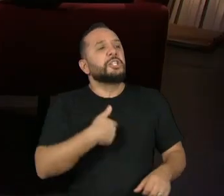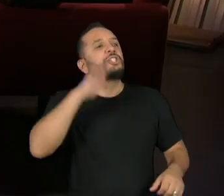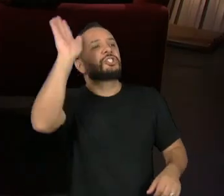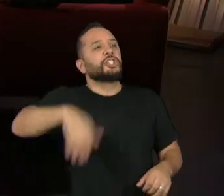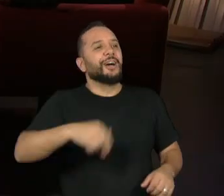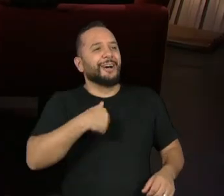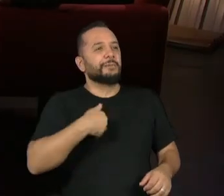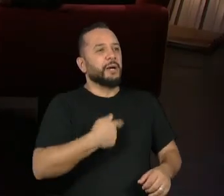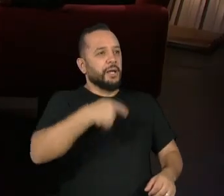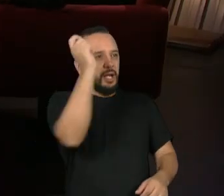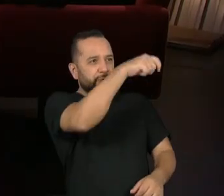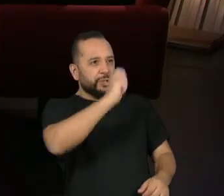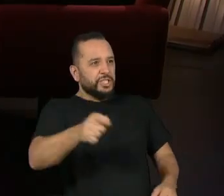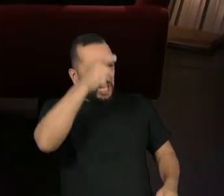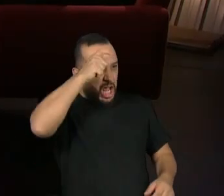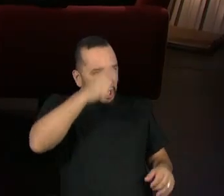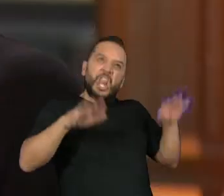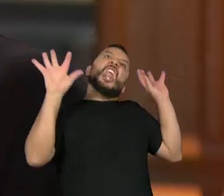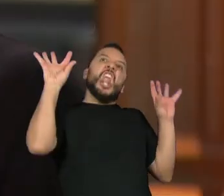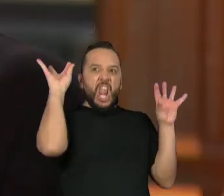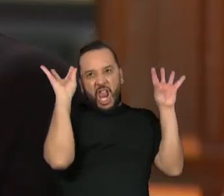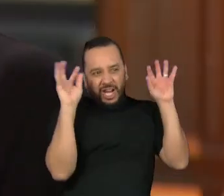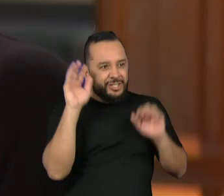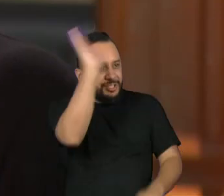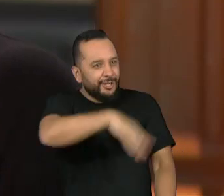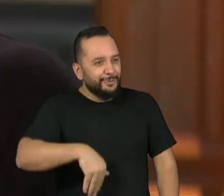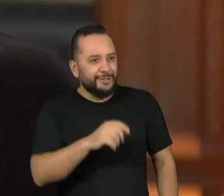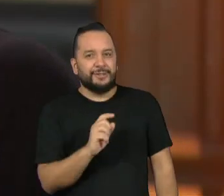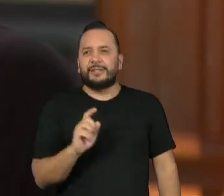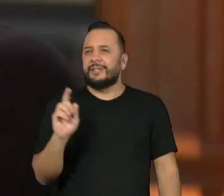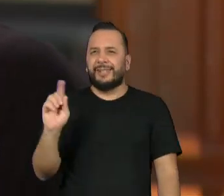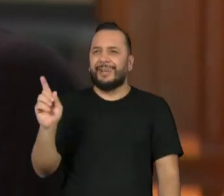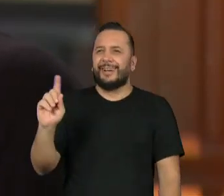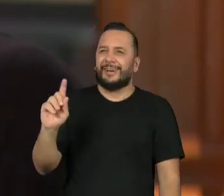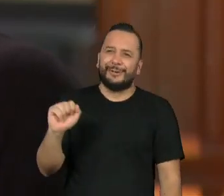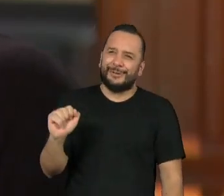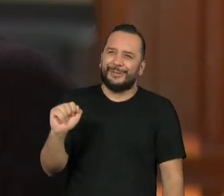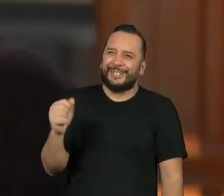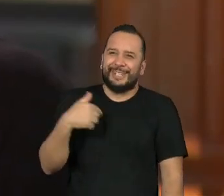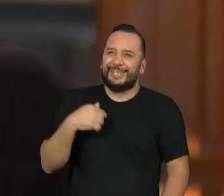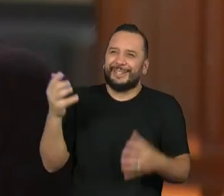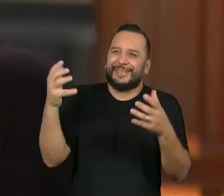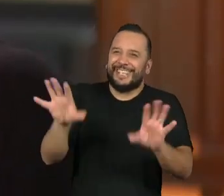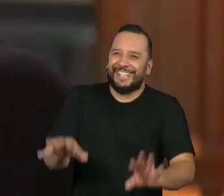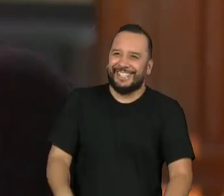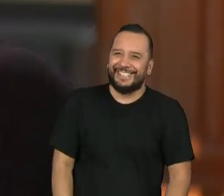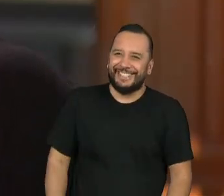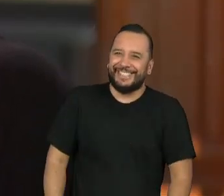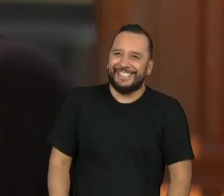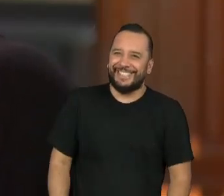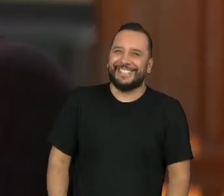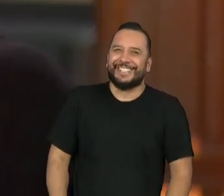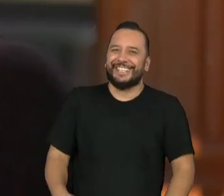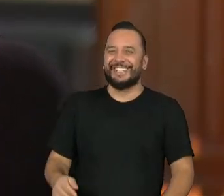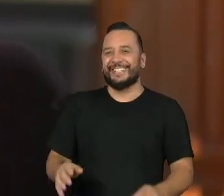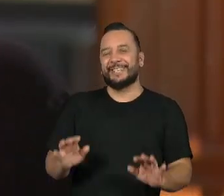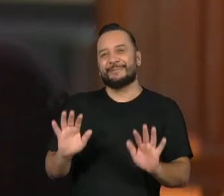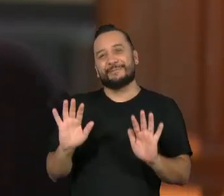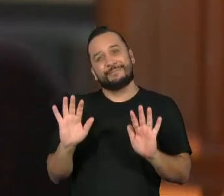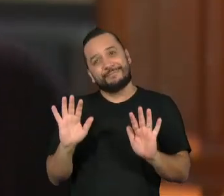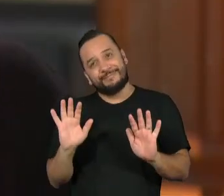exorcista Mas eu tive alguma coisa ali que eu não não quis com ela